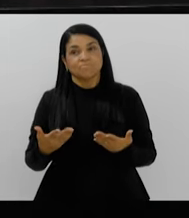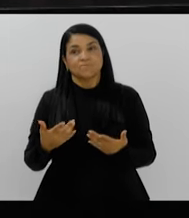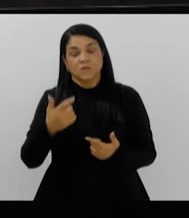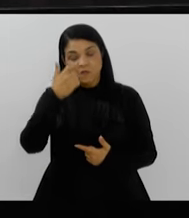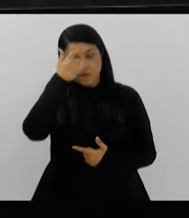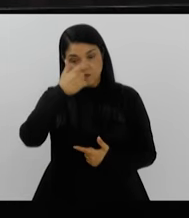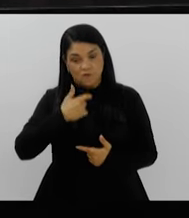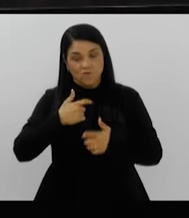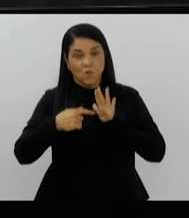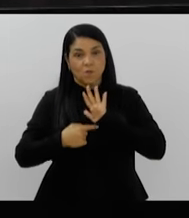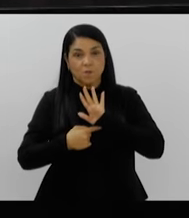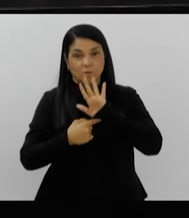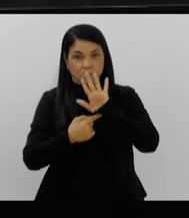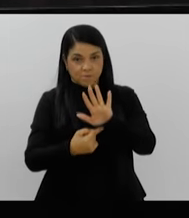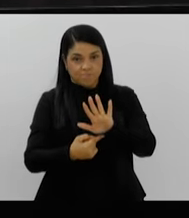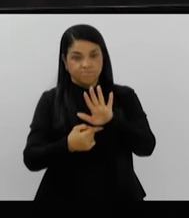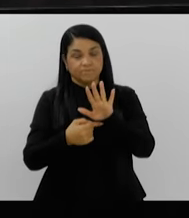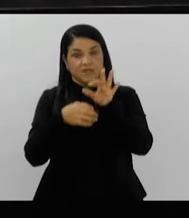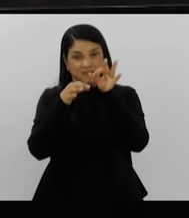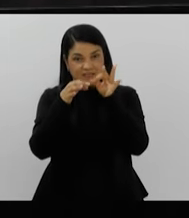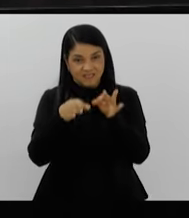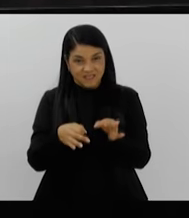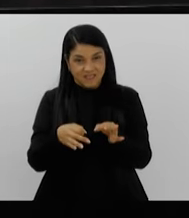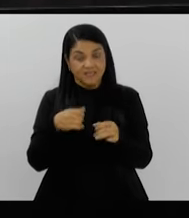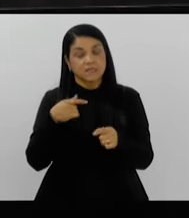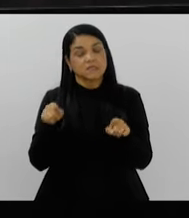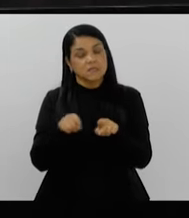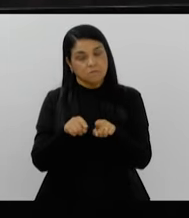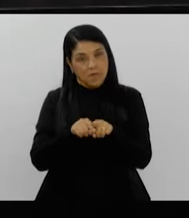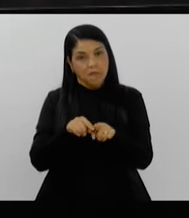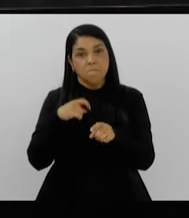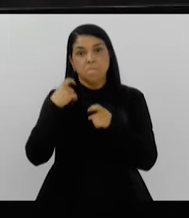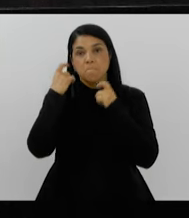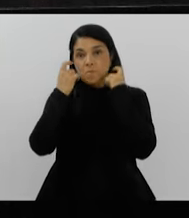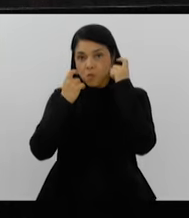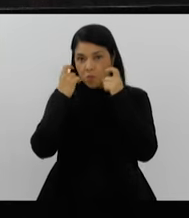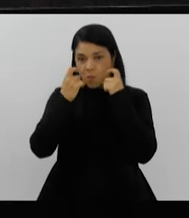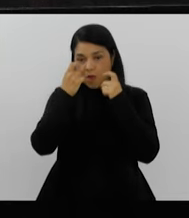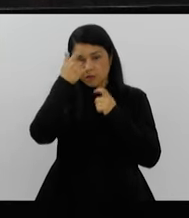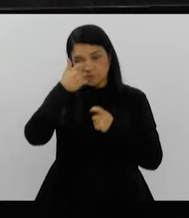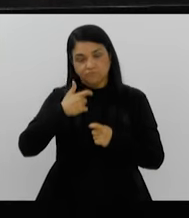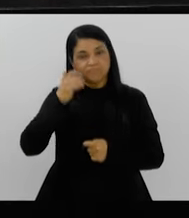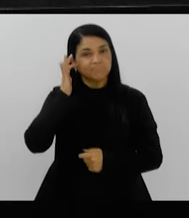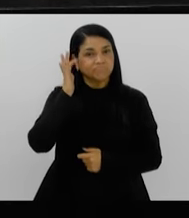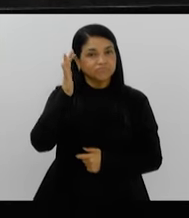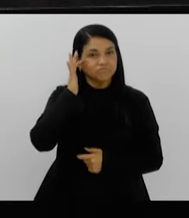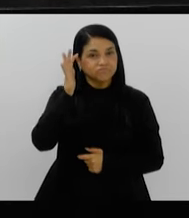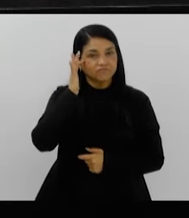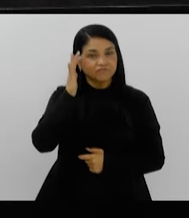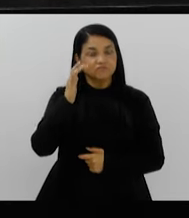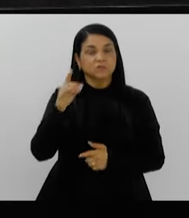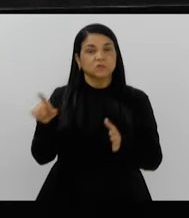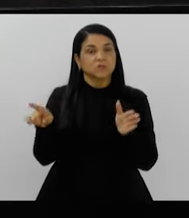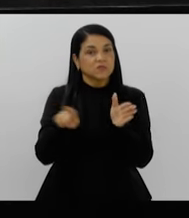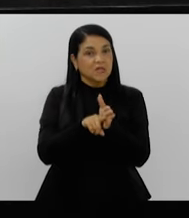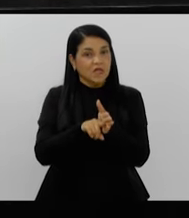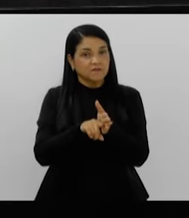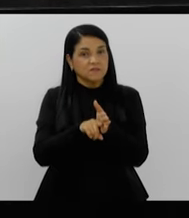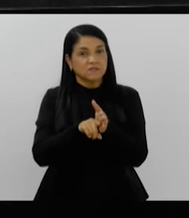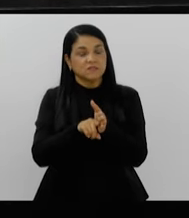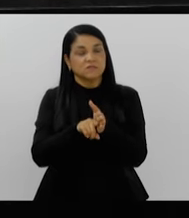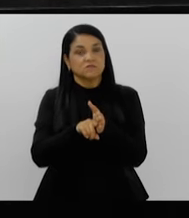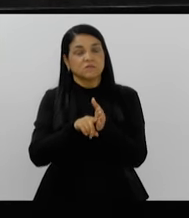vou apresentar com toda certeza e preocupada também fazendo esta reflexão do déficit que quase